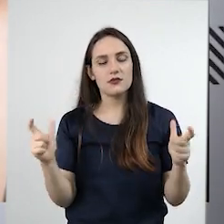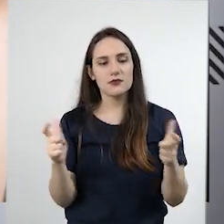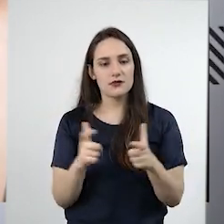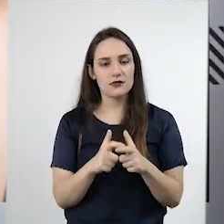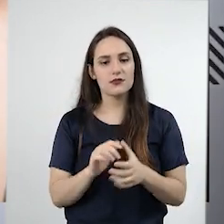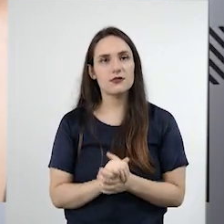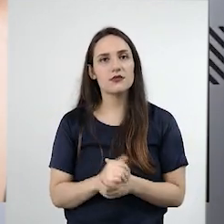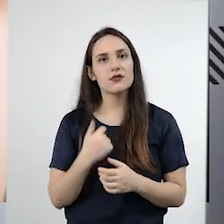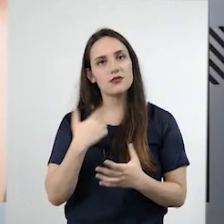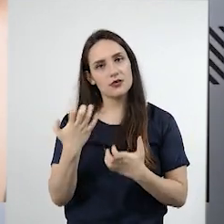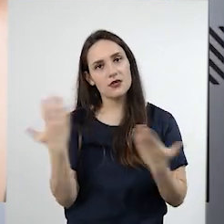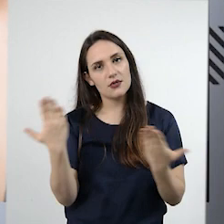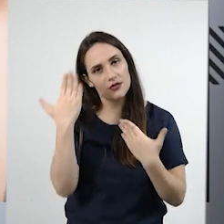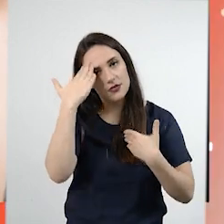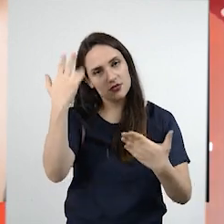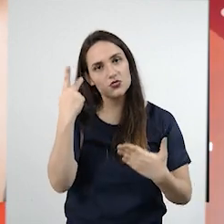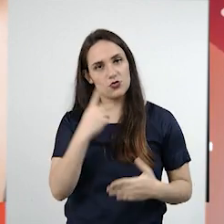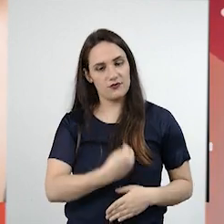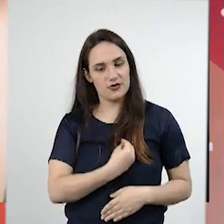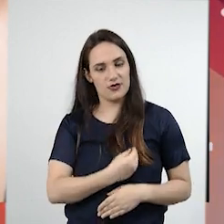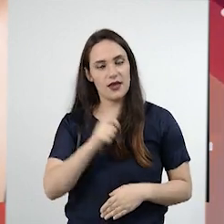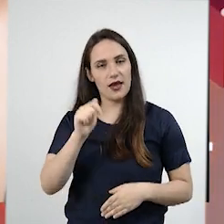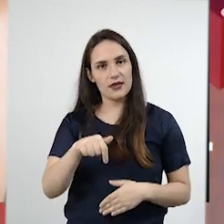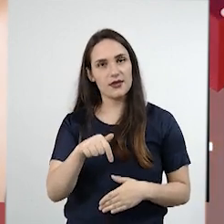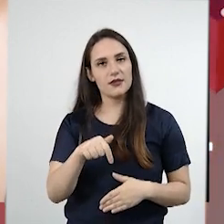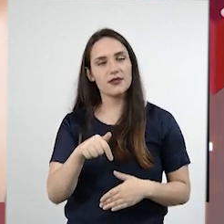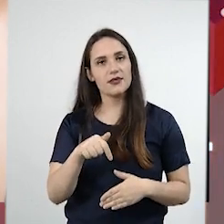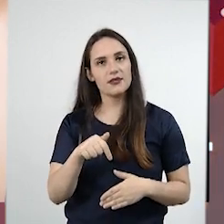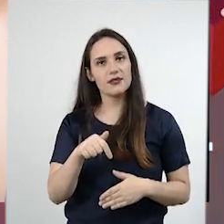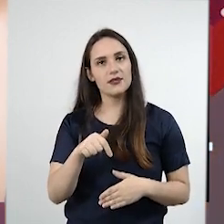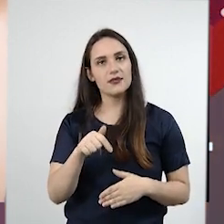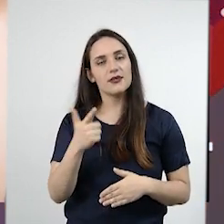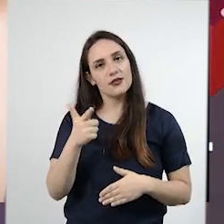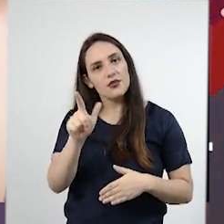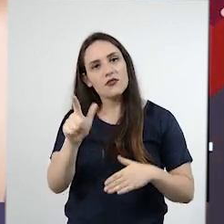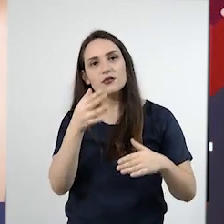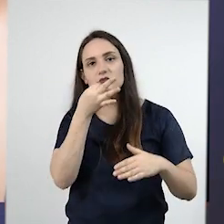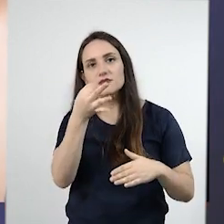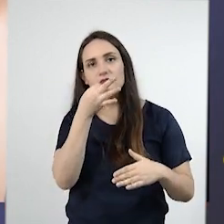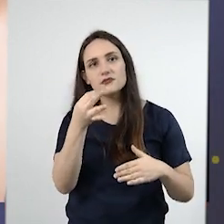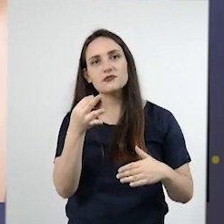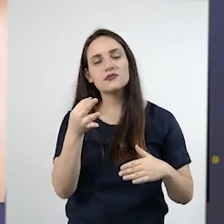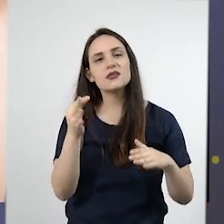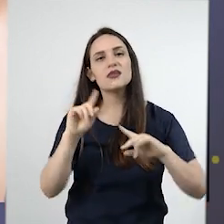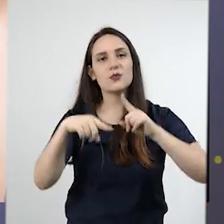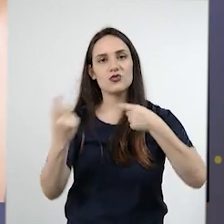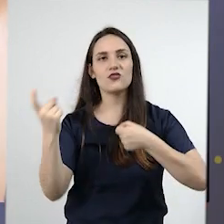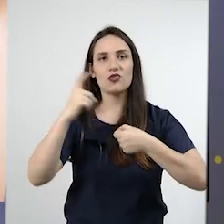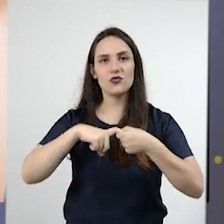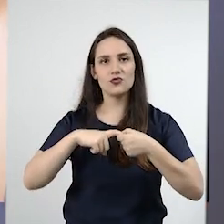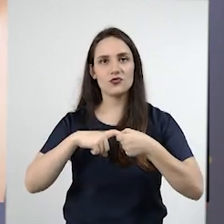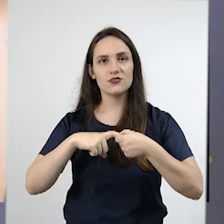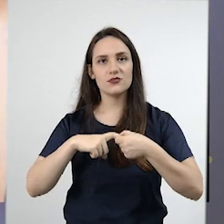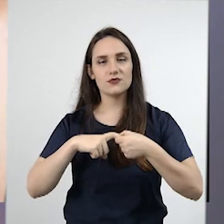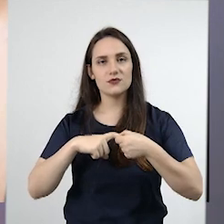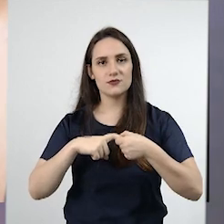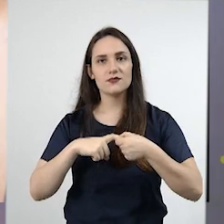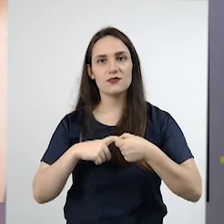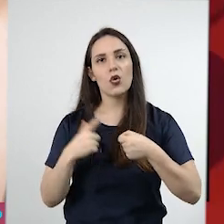quero agradecer sua companhia com a gente aqui em mais uma edição do Perspectiva. Voltamos numa próxima vez, né, com outro